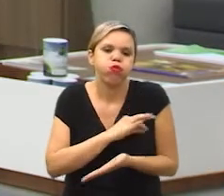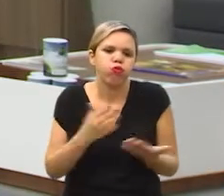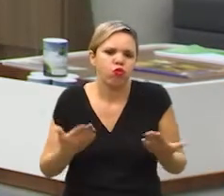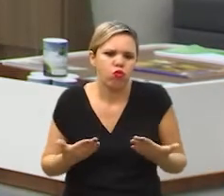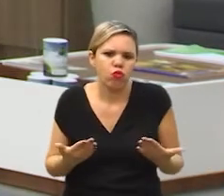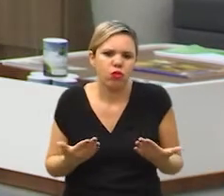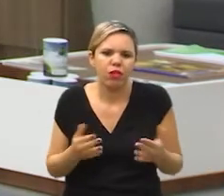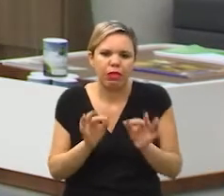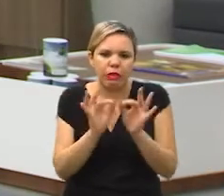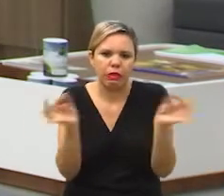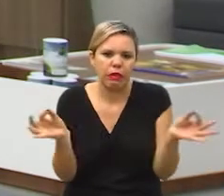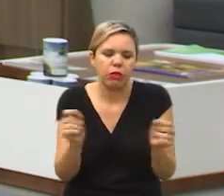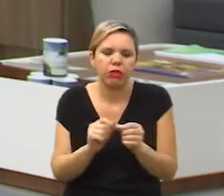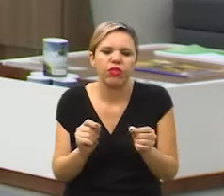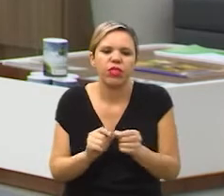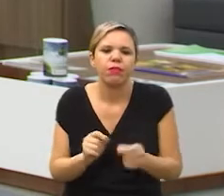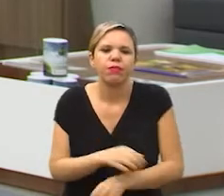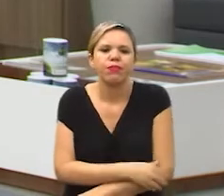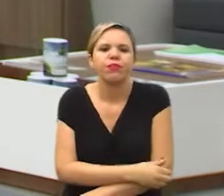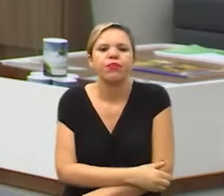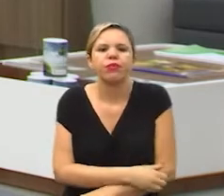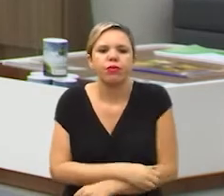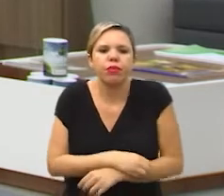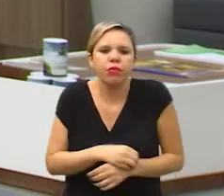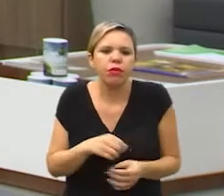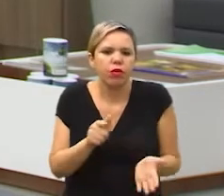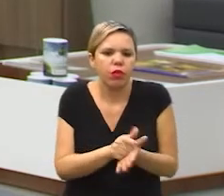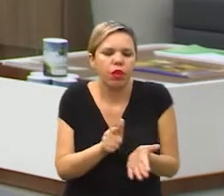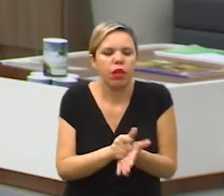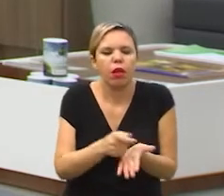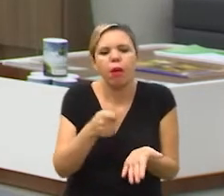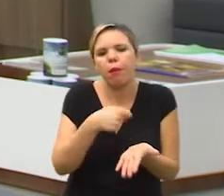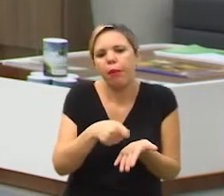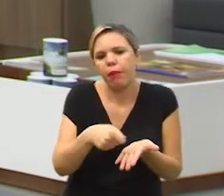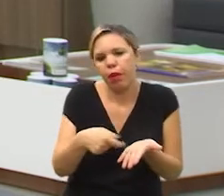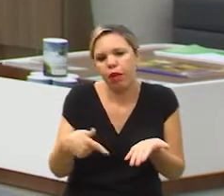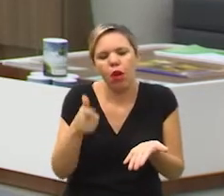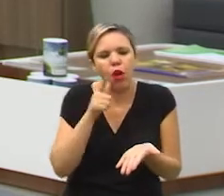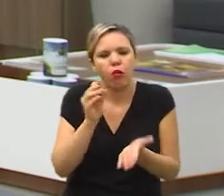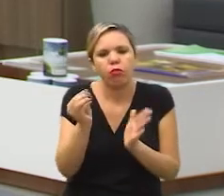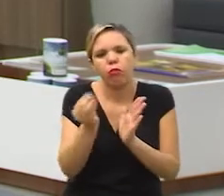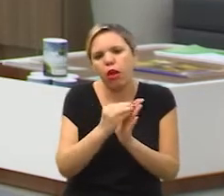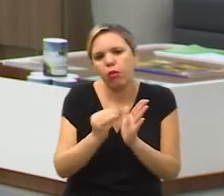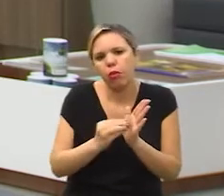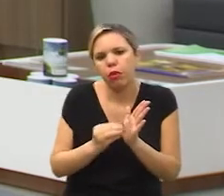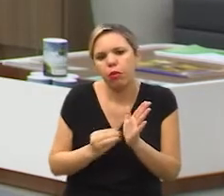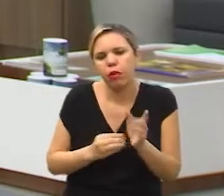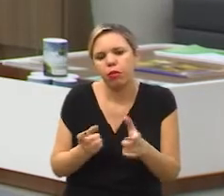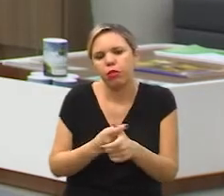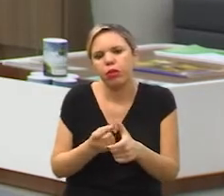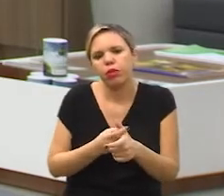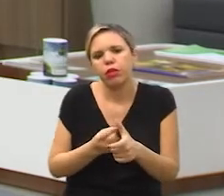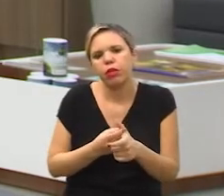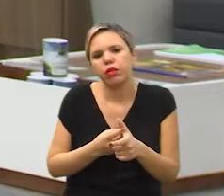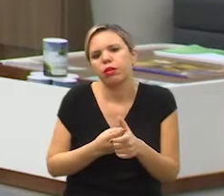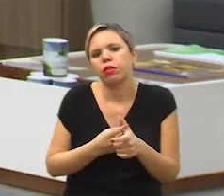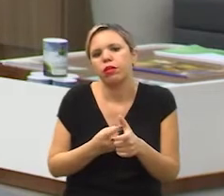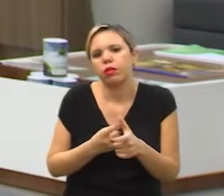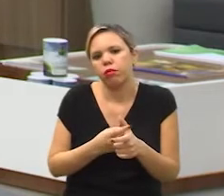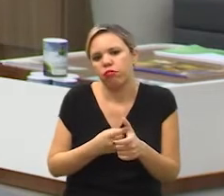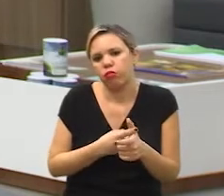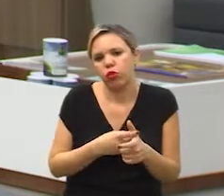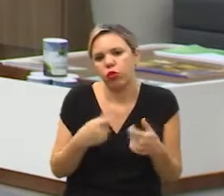hoje em dia é muito simples de se fazer. Através de uma folha, de um papel, você coloca as suas despesas, as